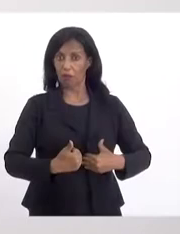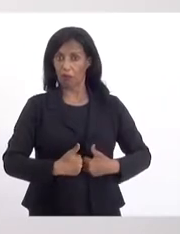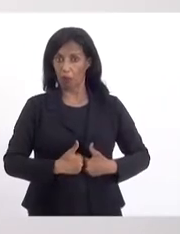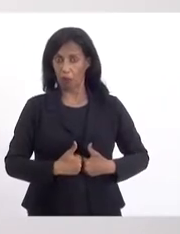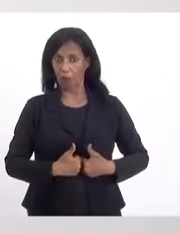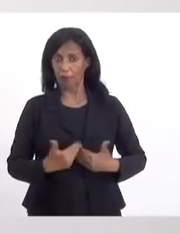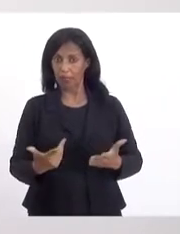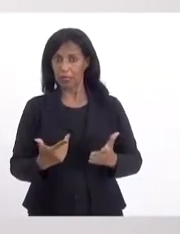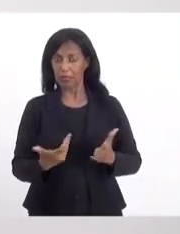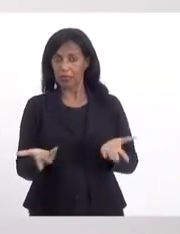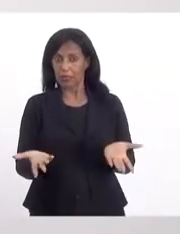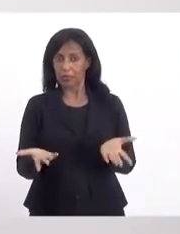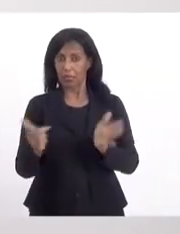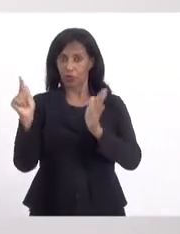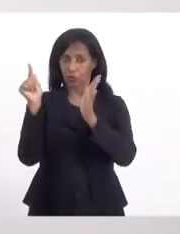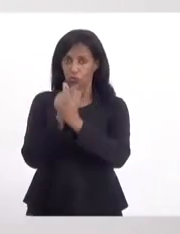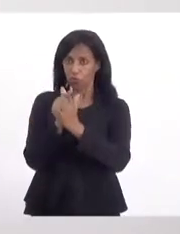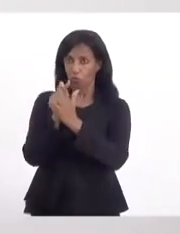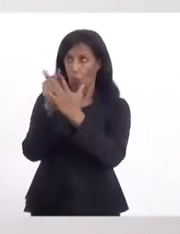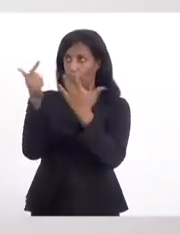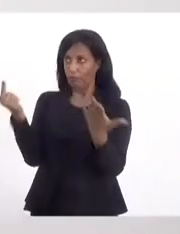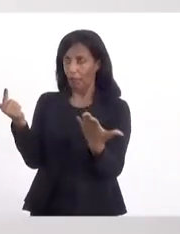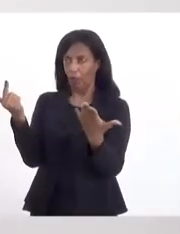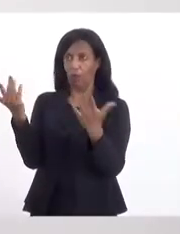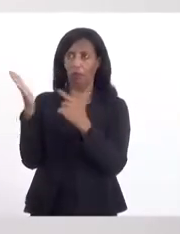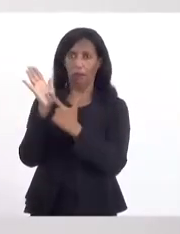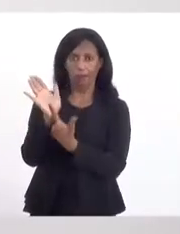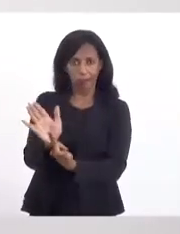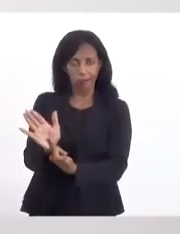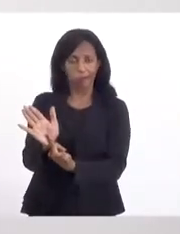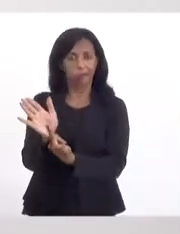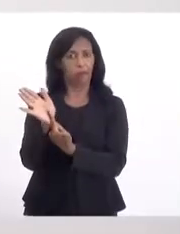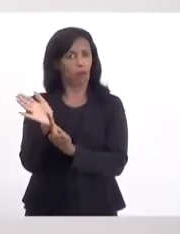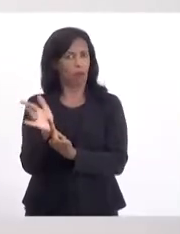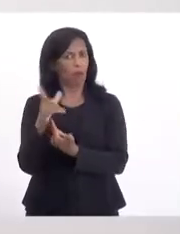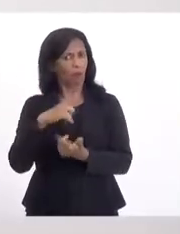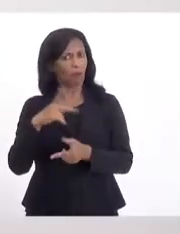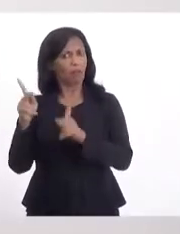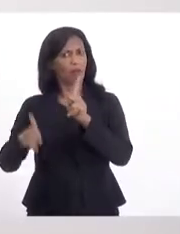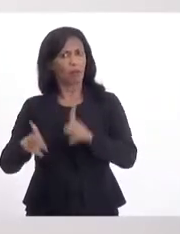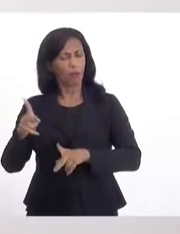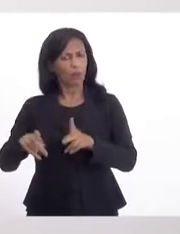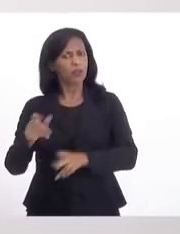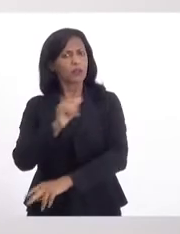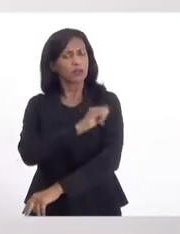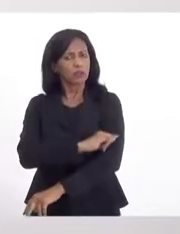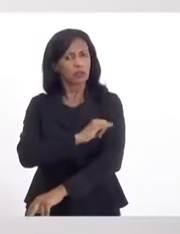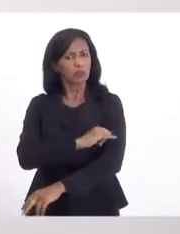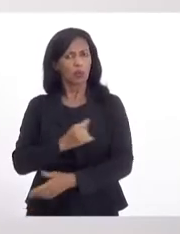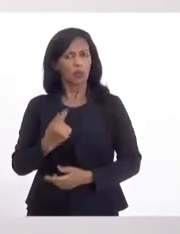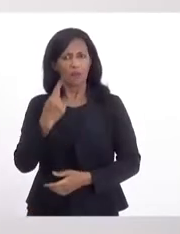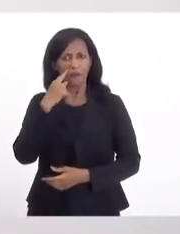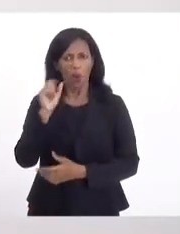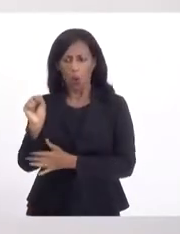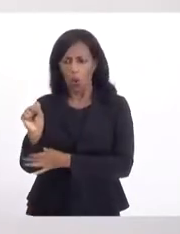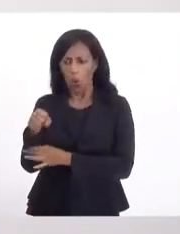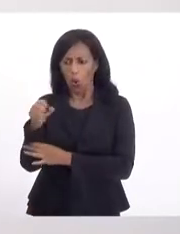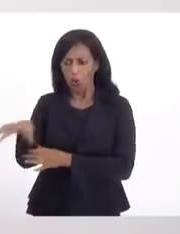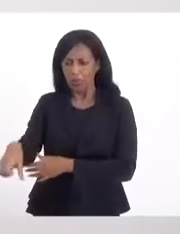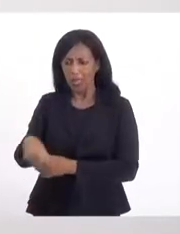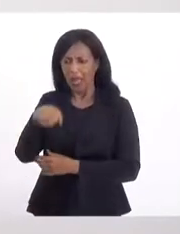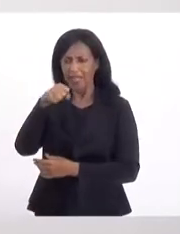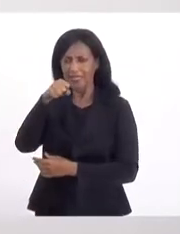que está estampada nos jornais? Né? A gente tem a população do Rio de Janeiro catando ossos para